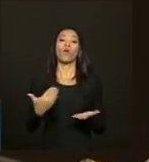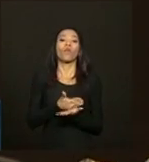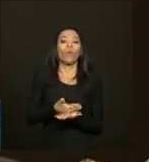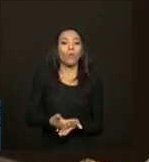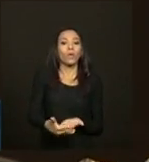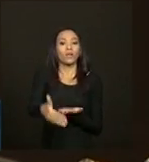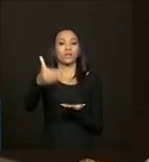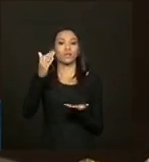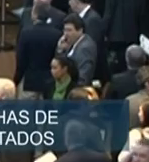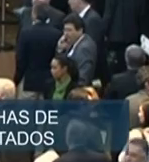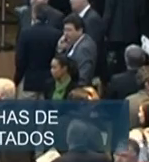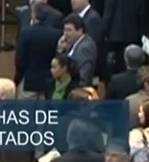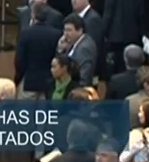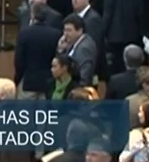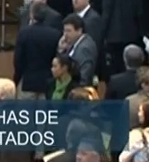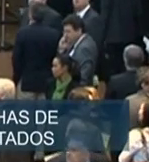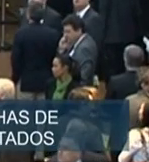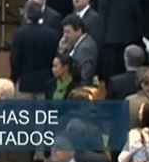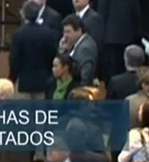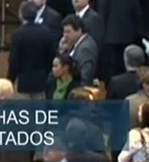leilão do lote C.